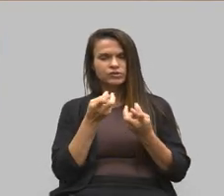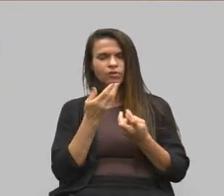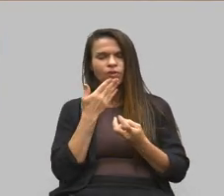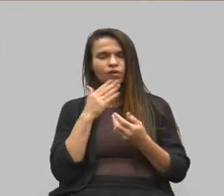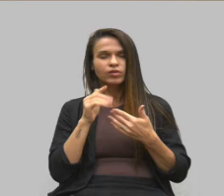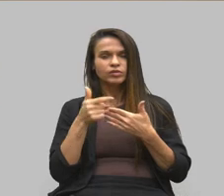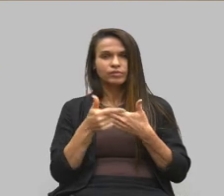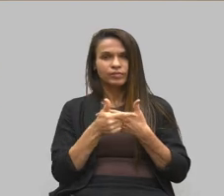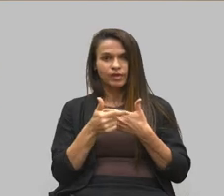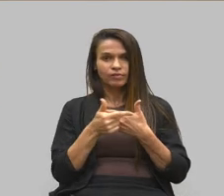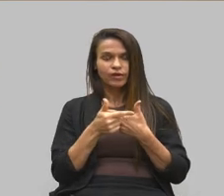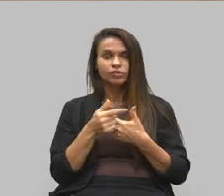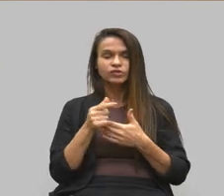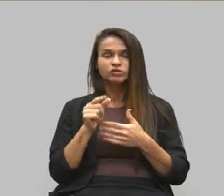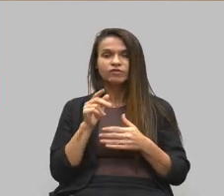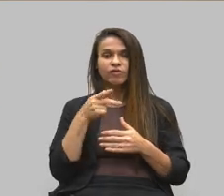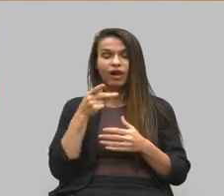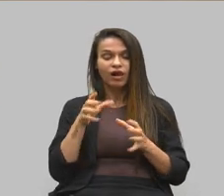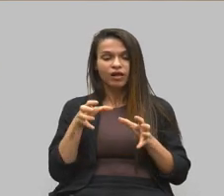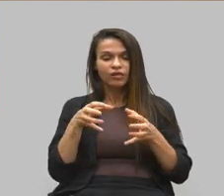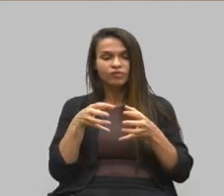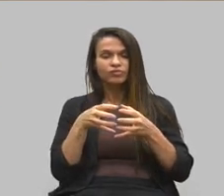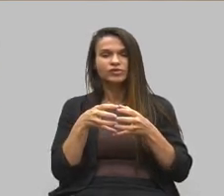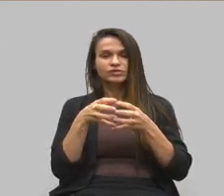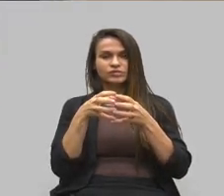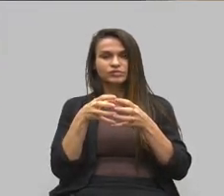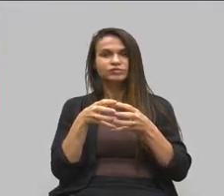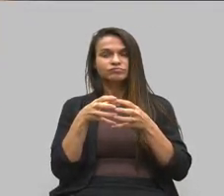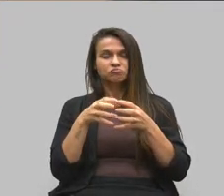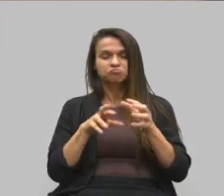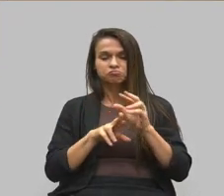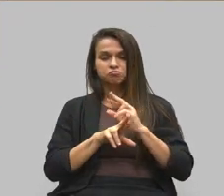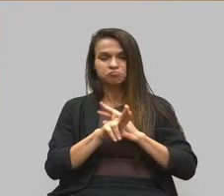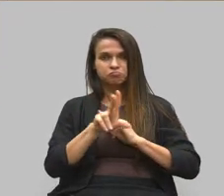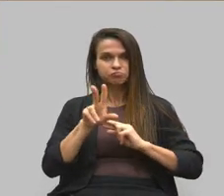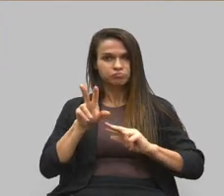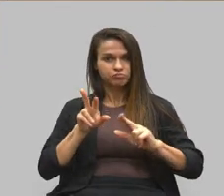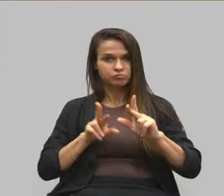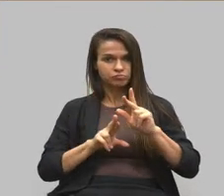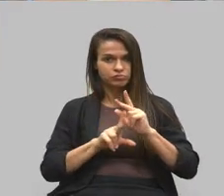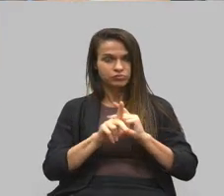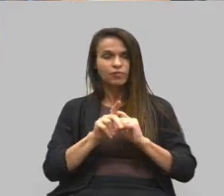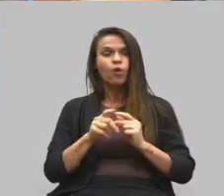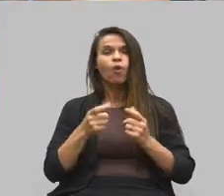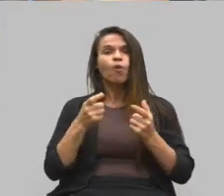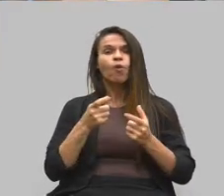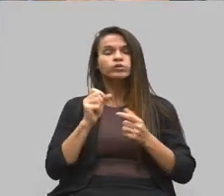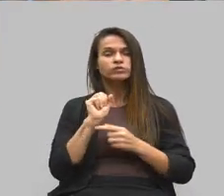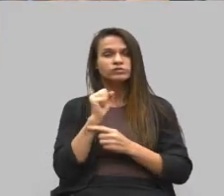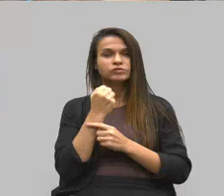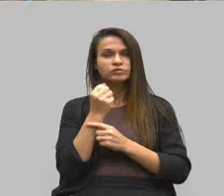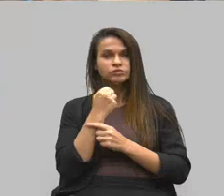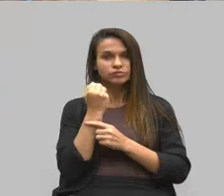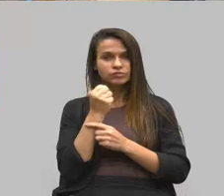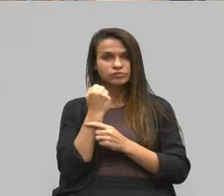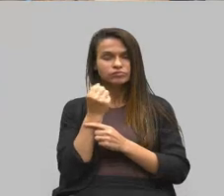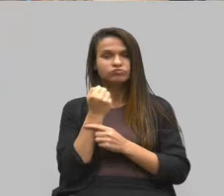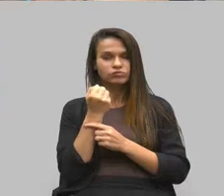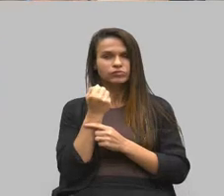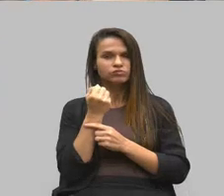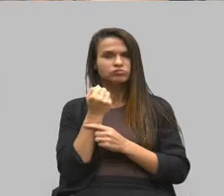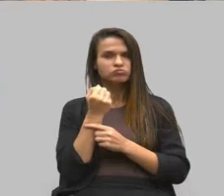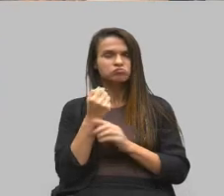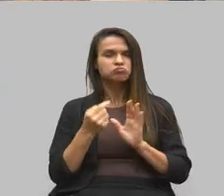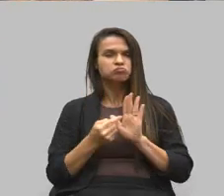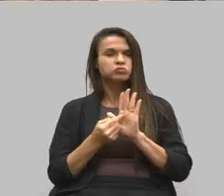gente fala tanto sobre a equipe ser multi interdisciplinar Cadê o fisioterapeuta despontando né nesse